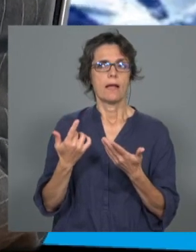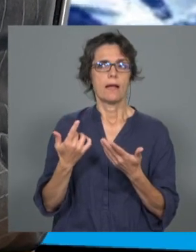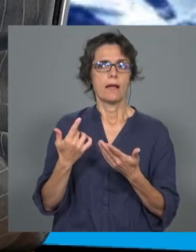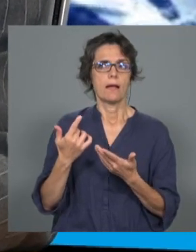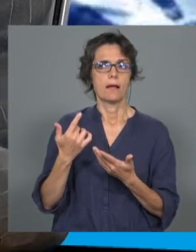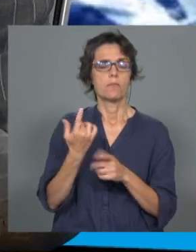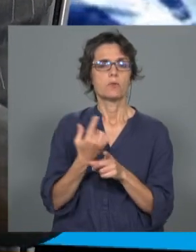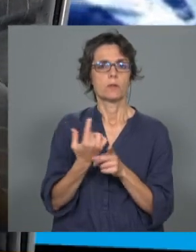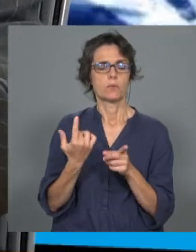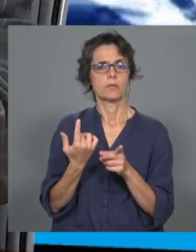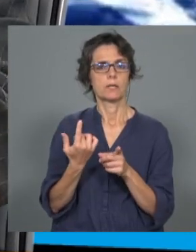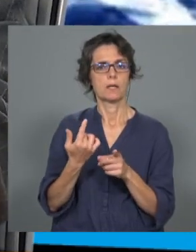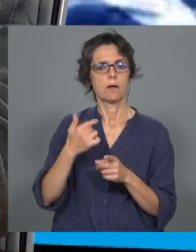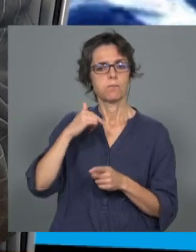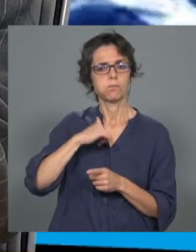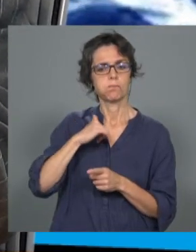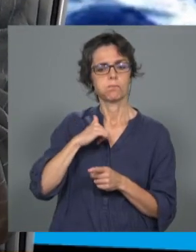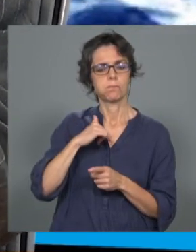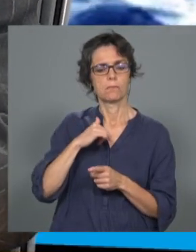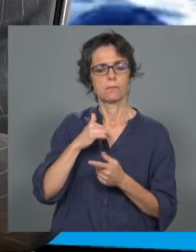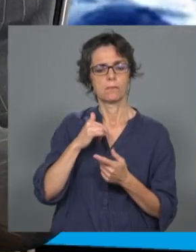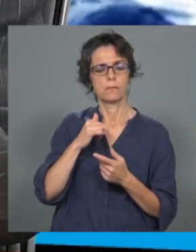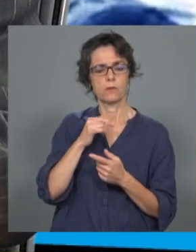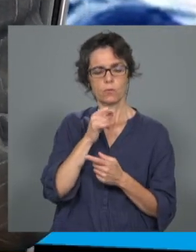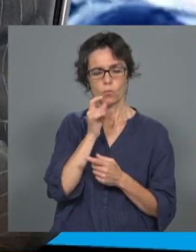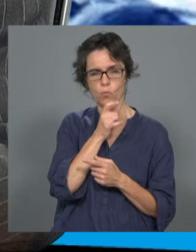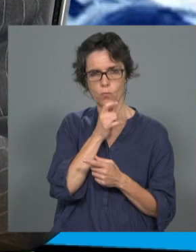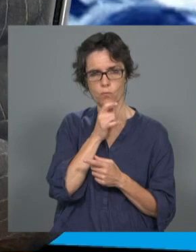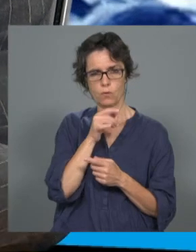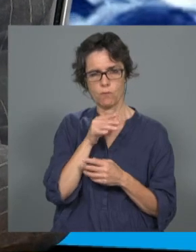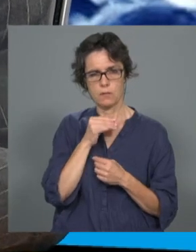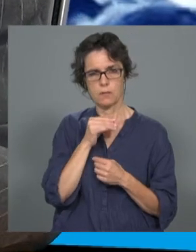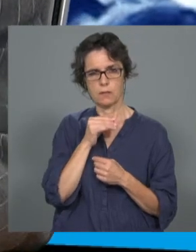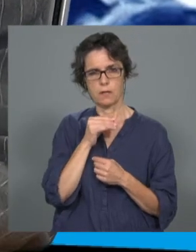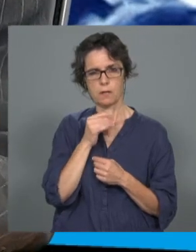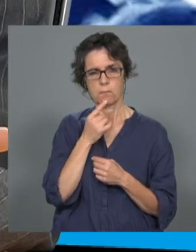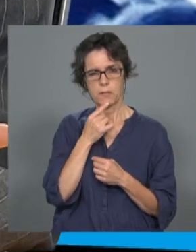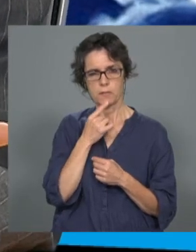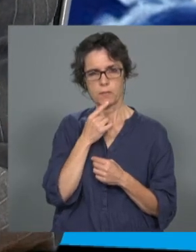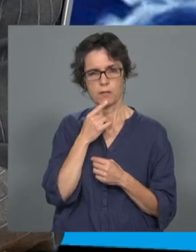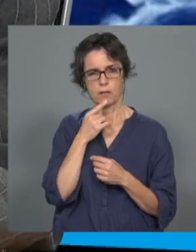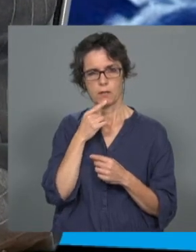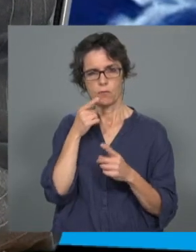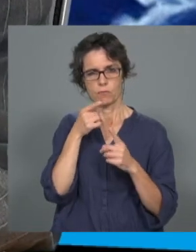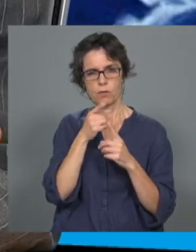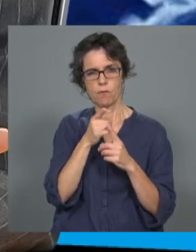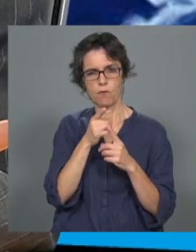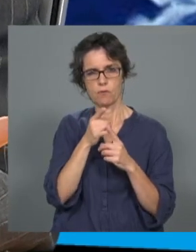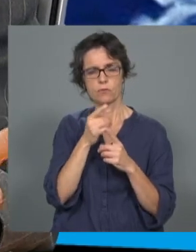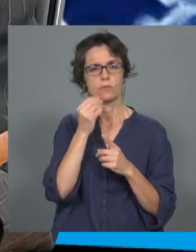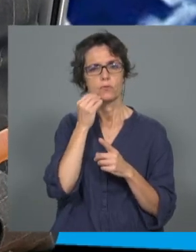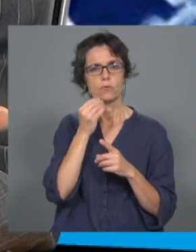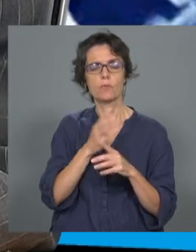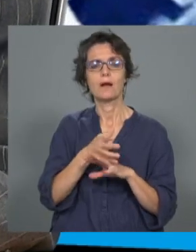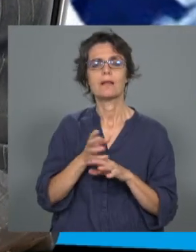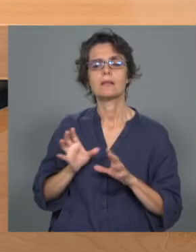predisposição, que seja assumido um compromisso, e esse é sempre assumido em comunidade, em vivência